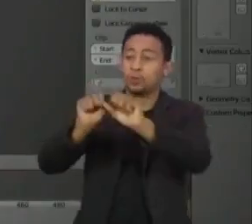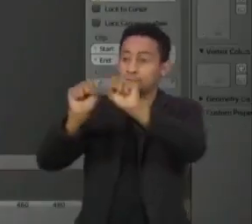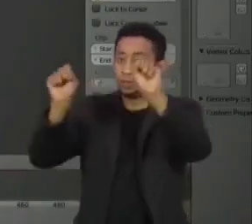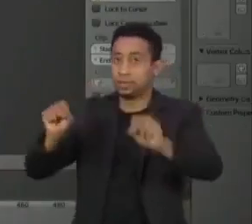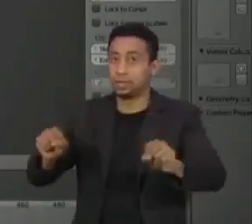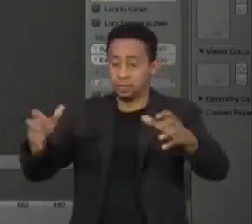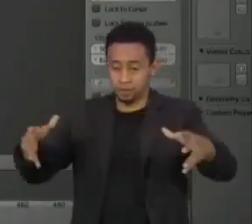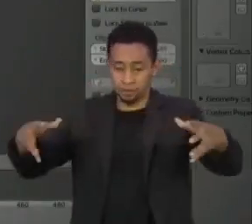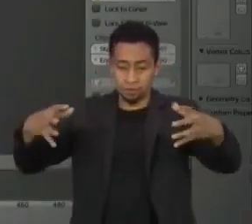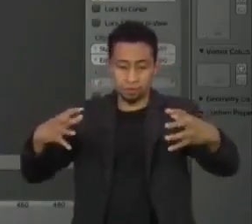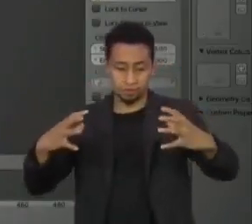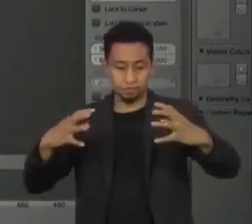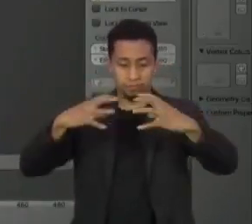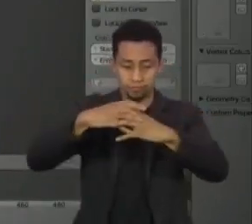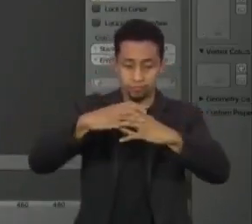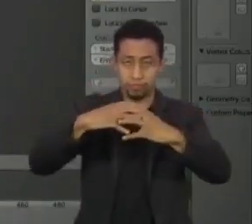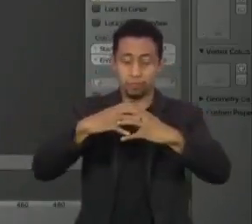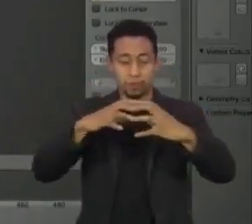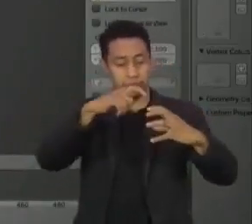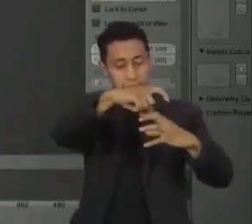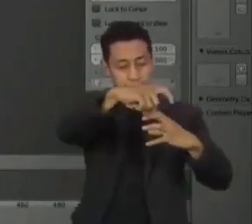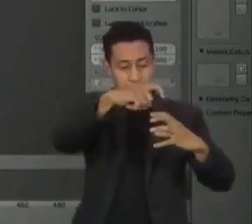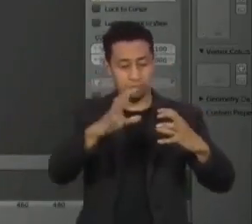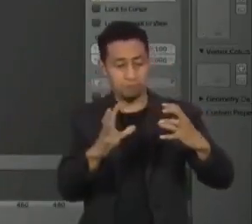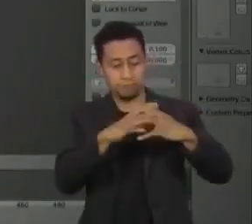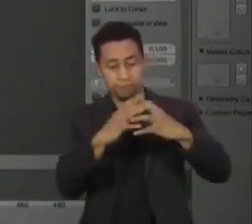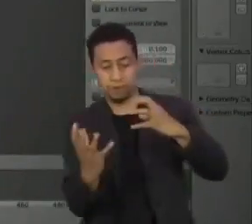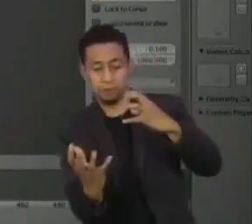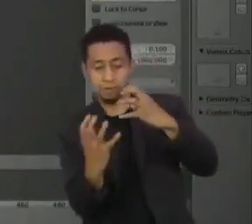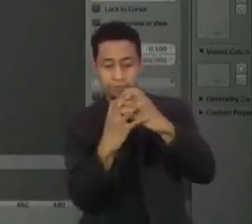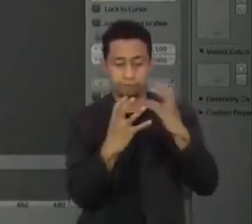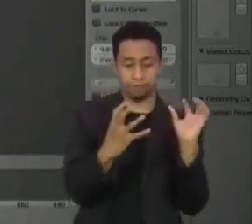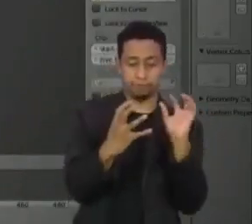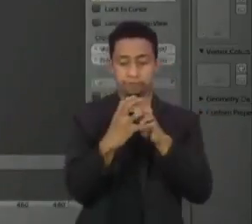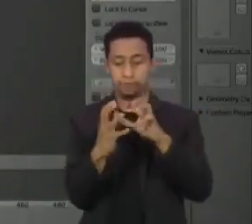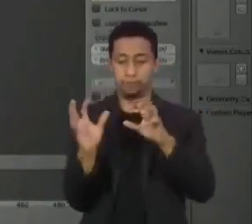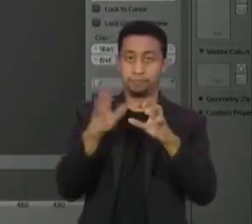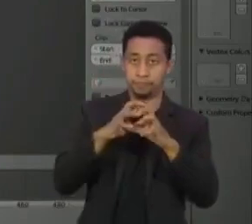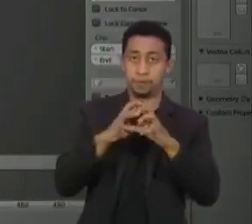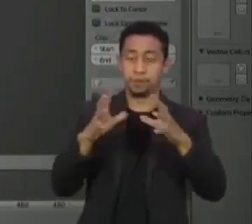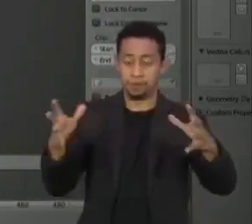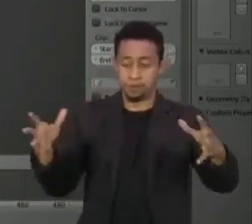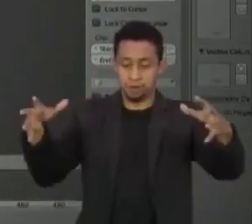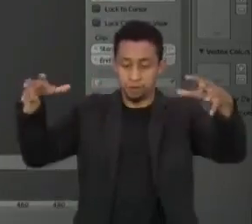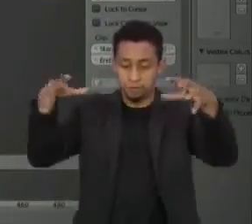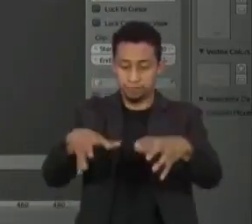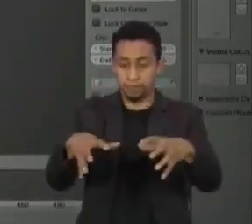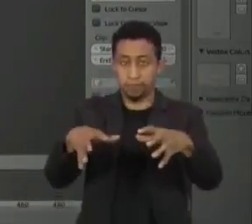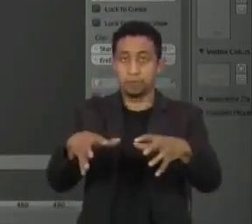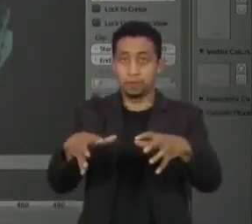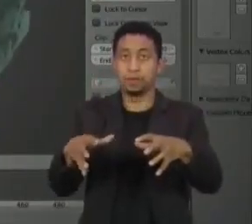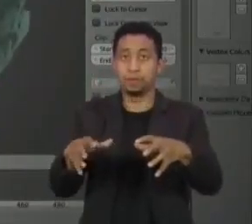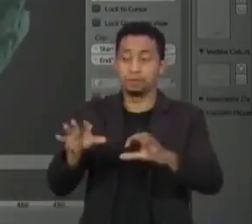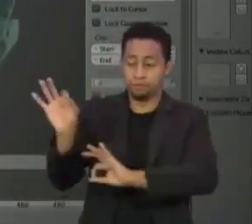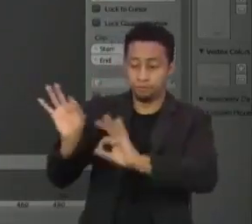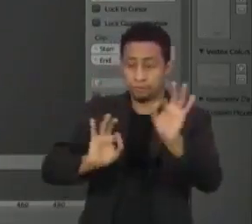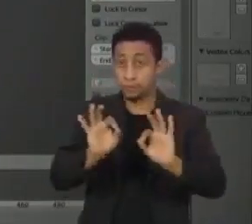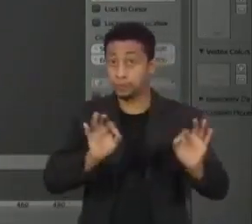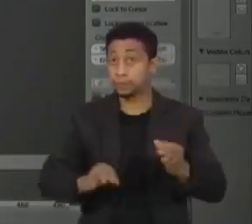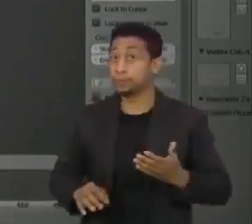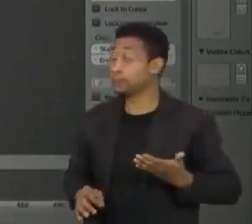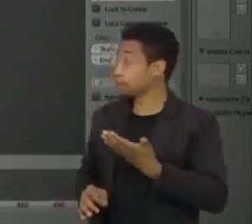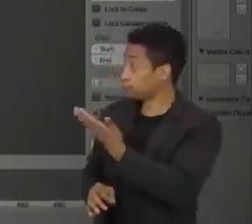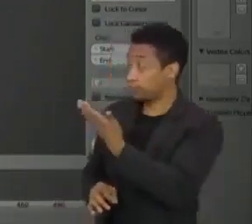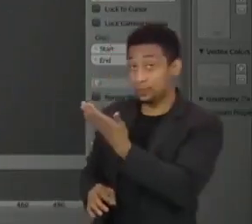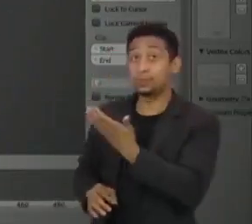que acoplava 4 partes, dividimos em 4 partes esse casco e ele se acoplava. Mesmo dividindo